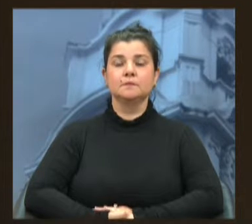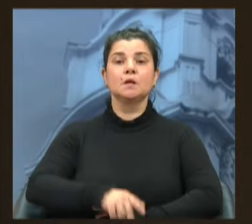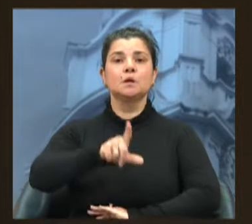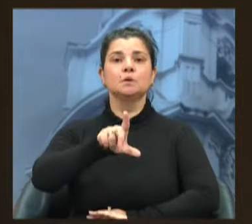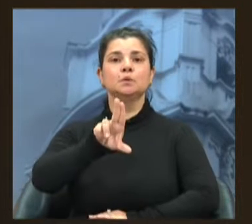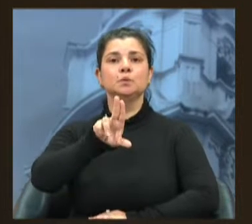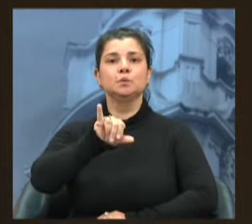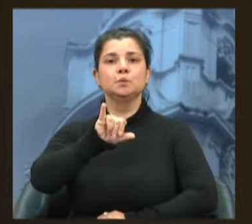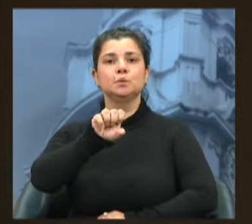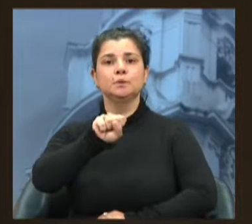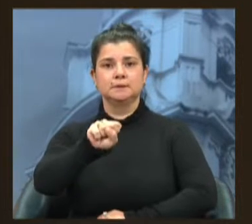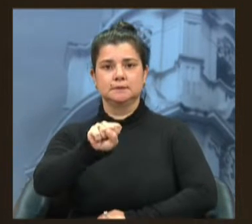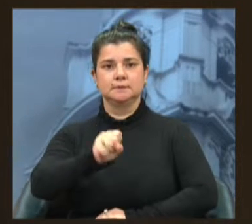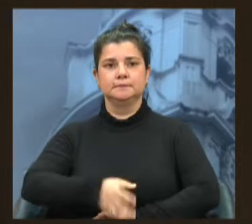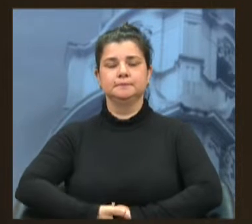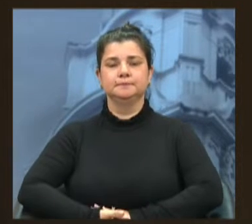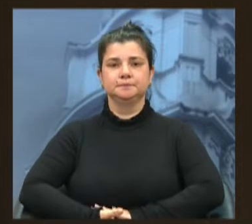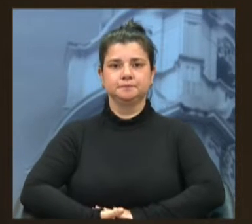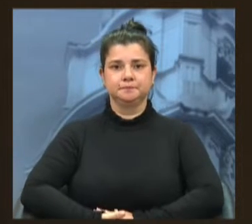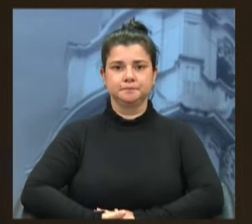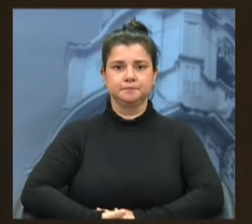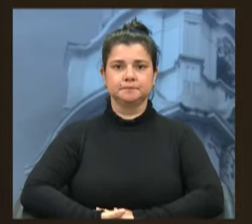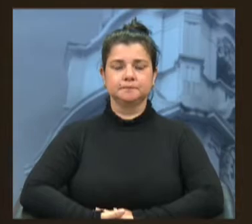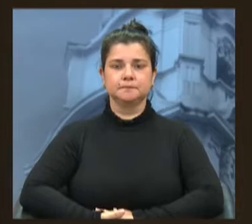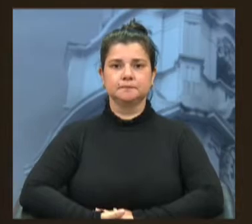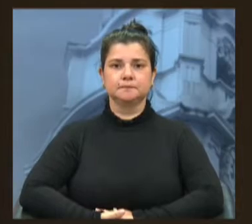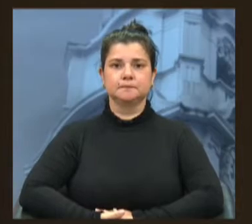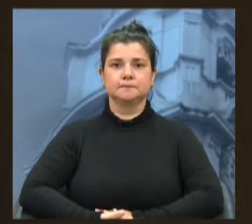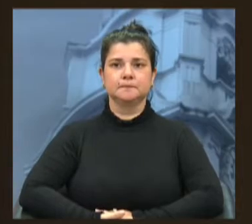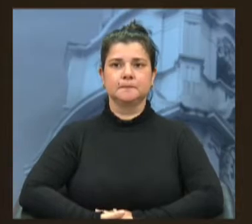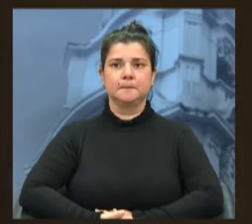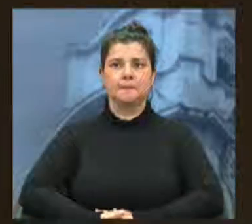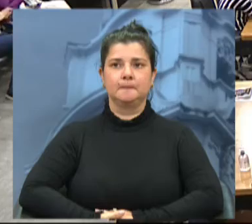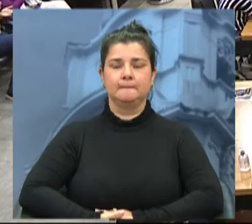Luiz Osório Pereira Rosa Moro.